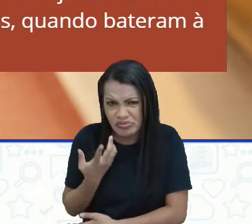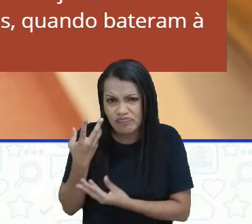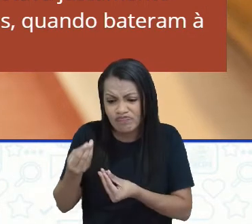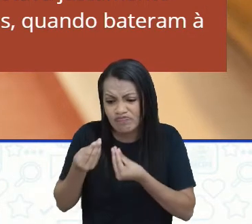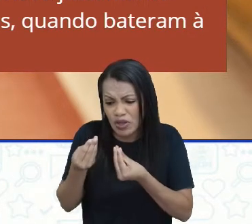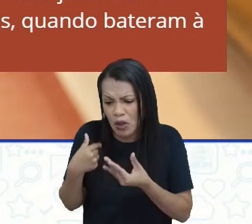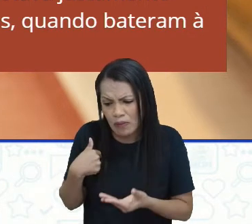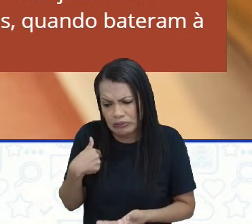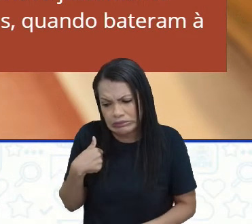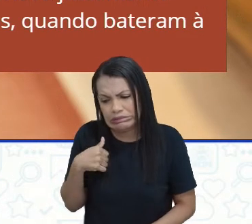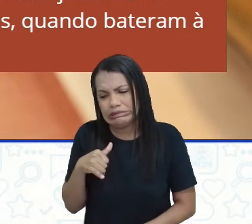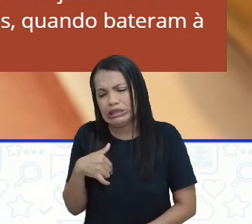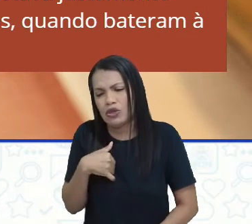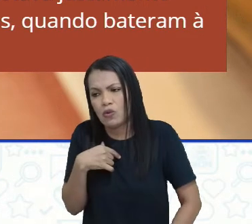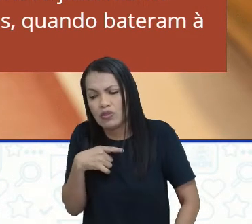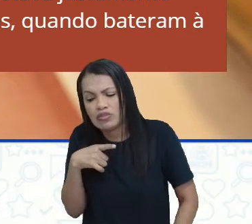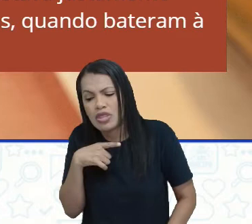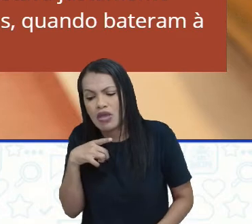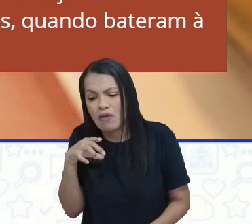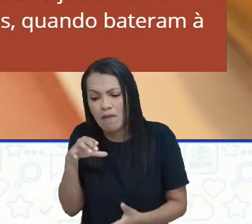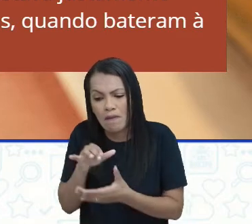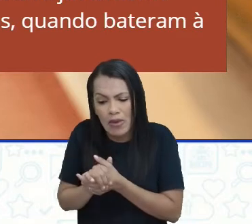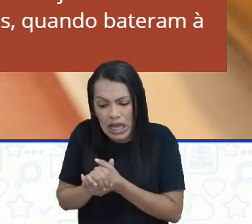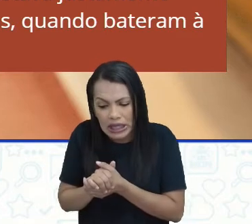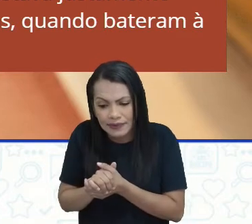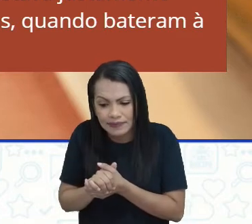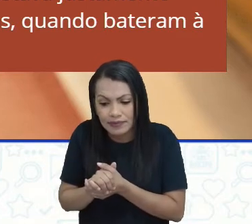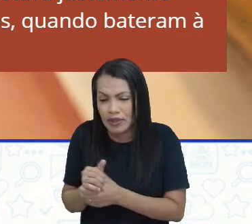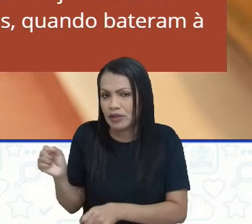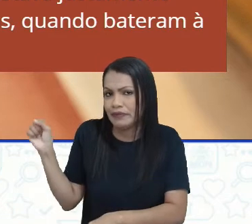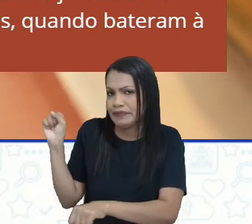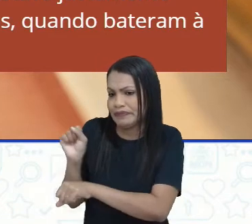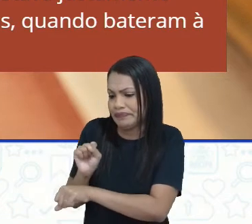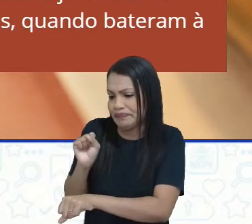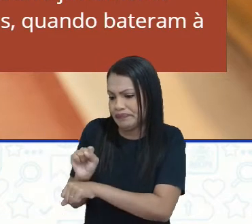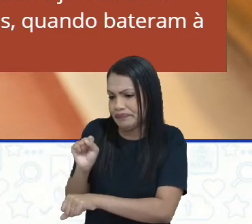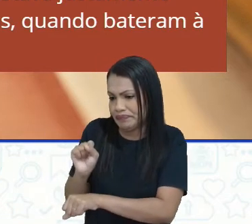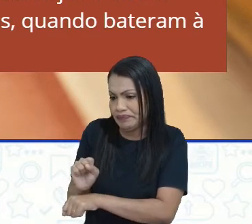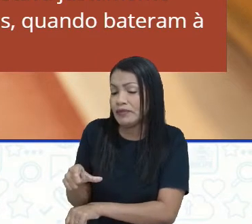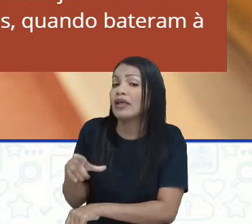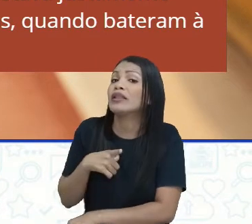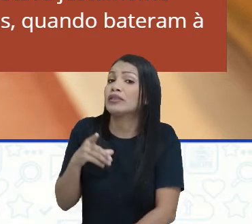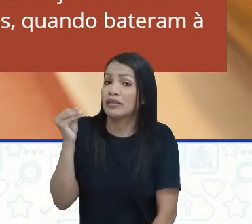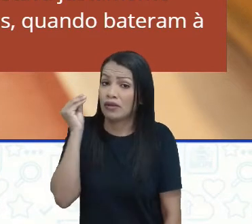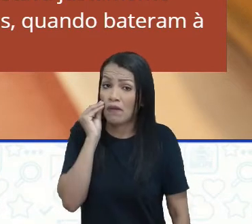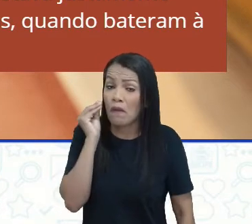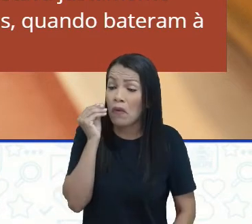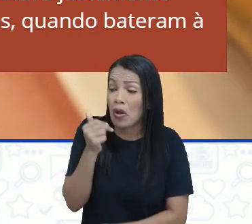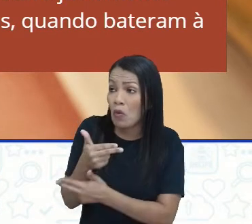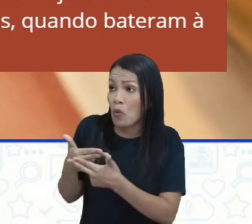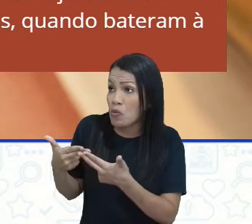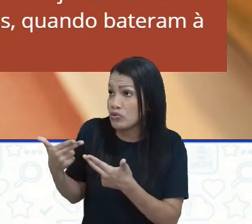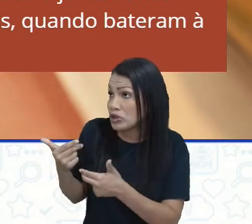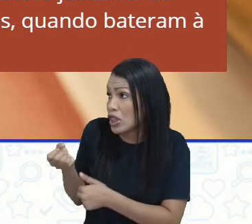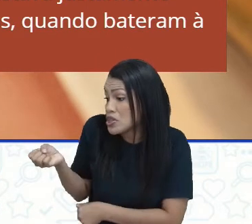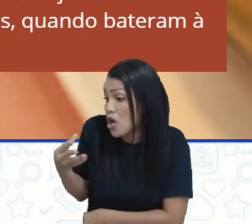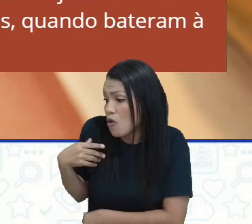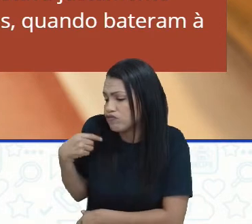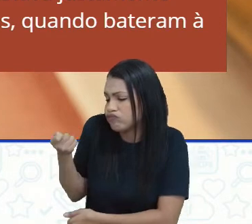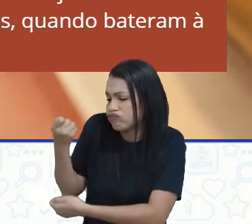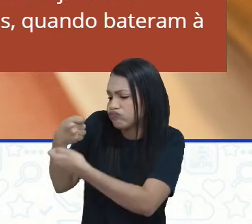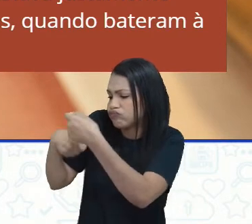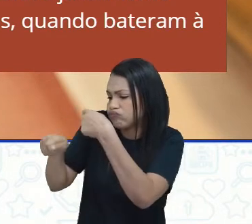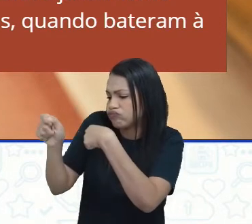seu marido, talvez. Não esperou o dia seguinte. Com capricho de quem tenta uma coisa nunca conhecida, começou a entremear